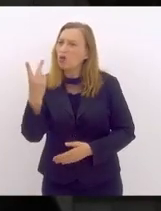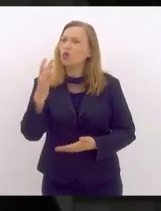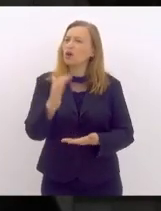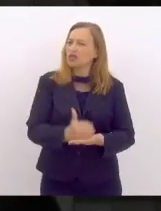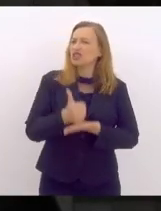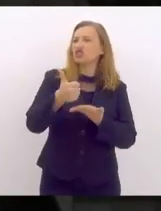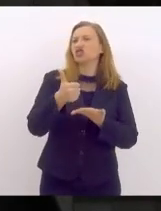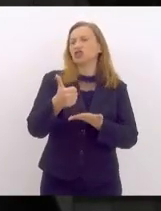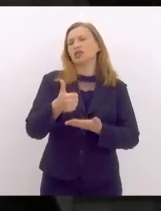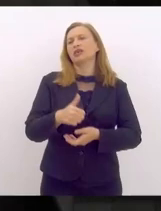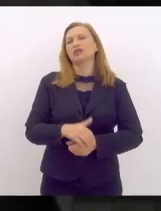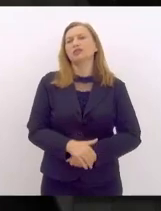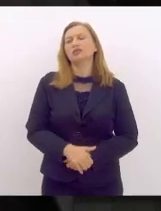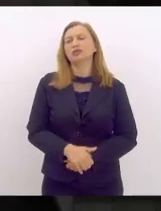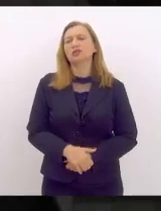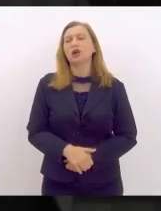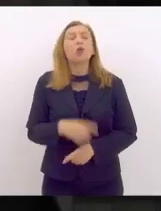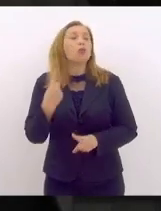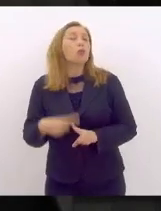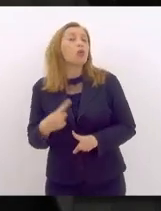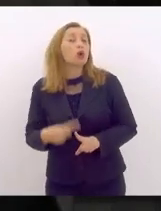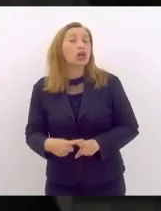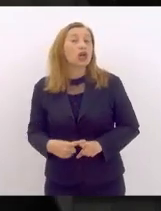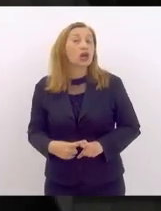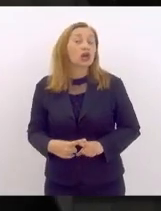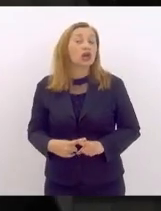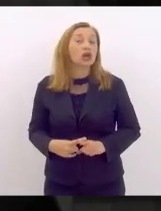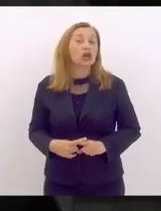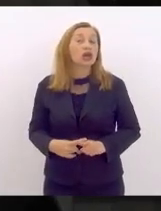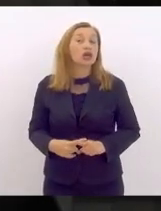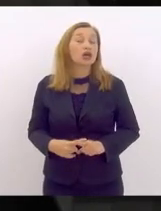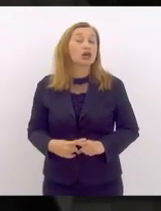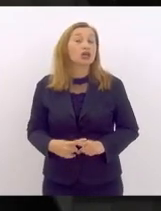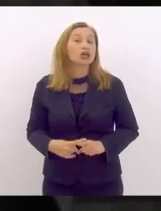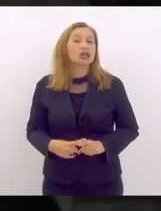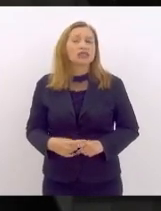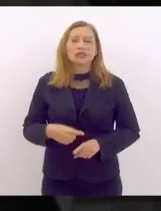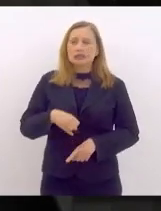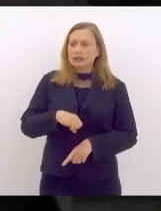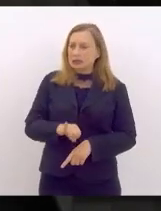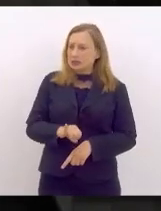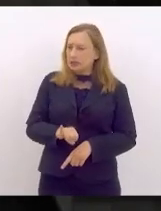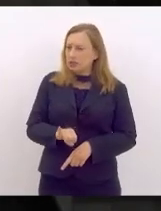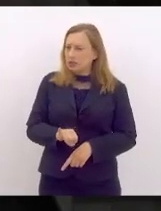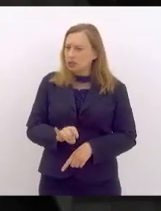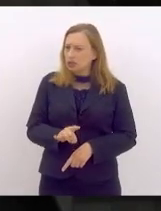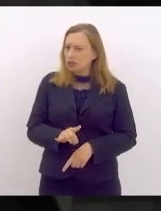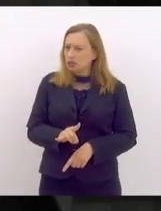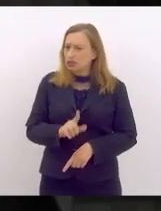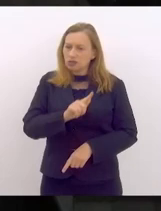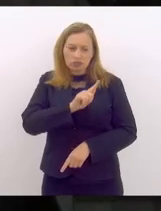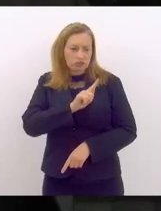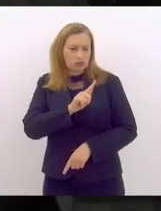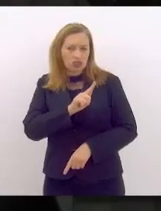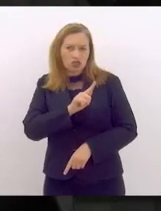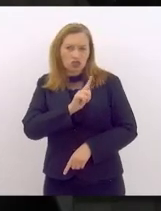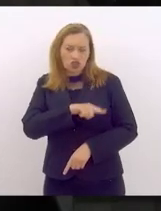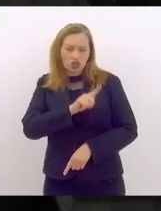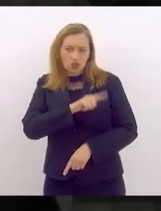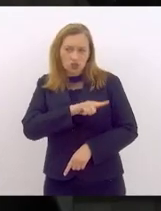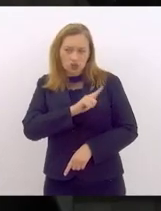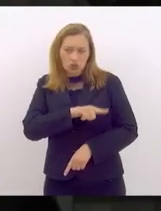dignidade é porque se nós não tivermos gestores